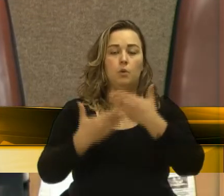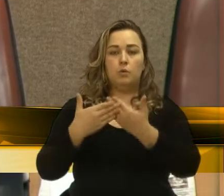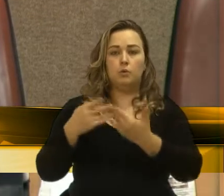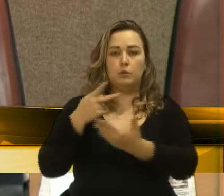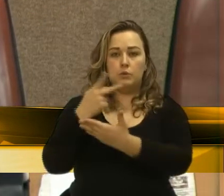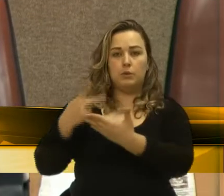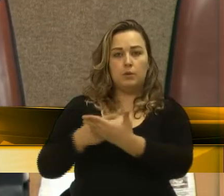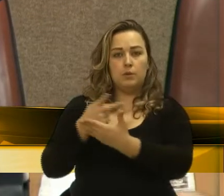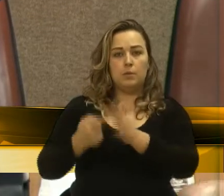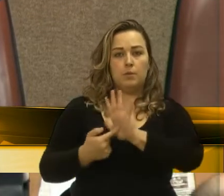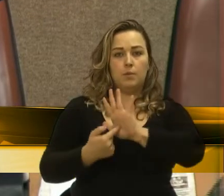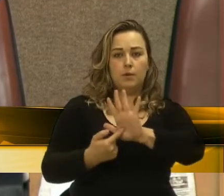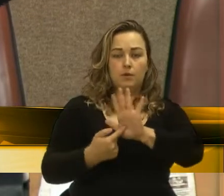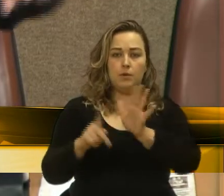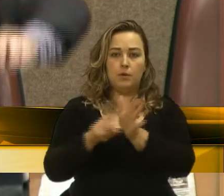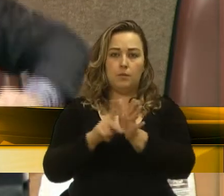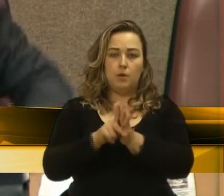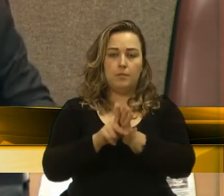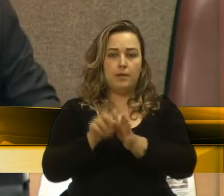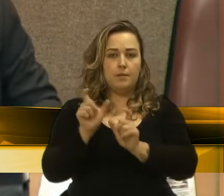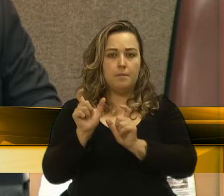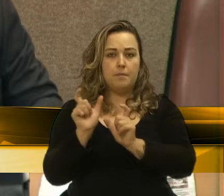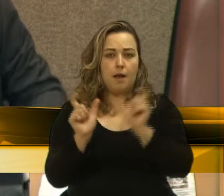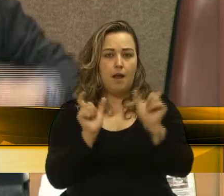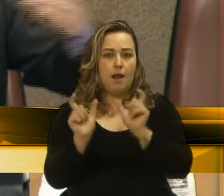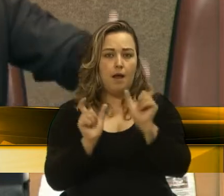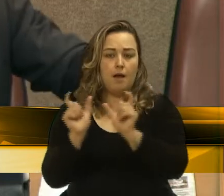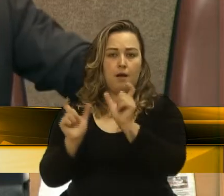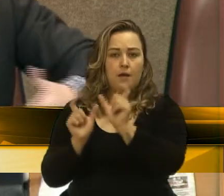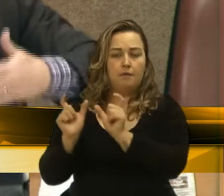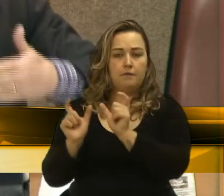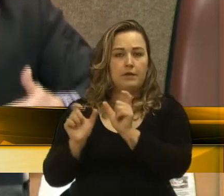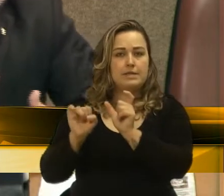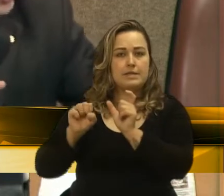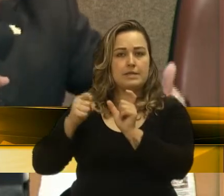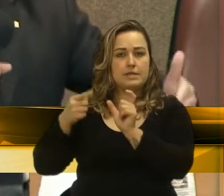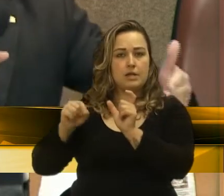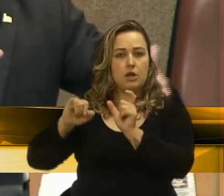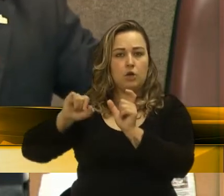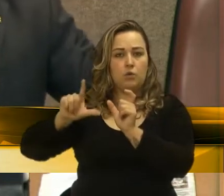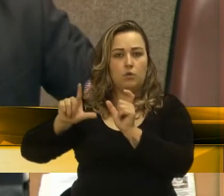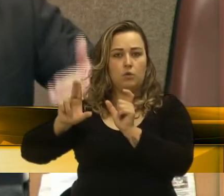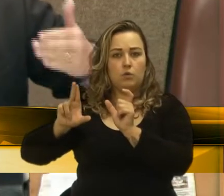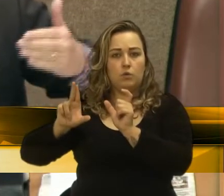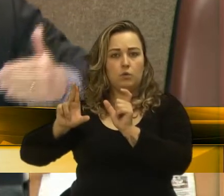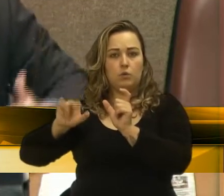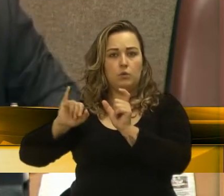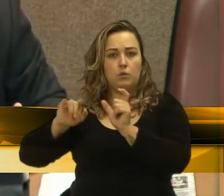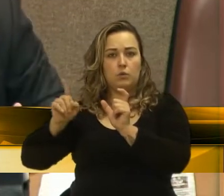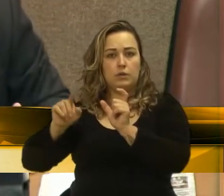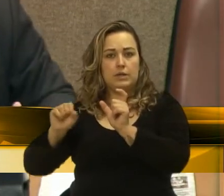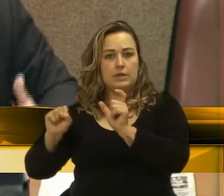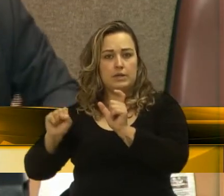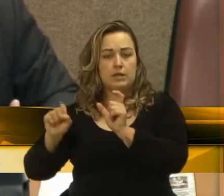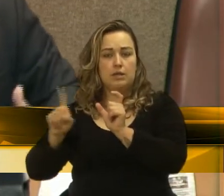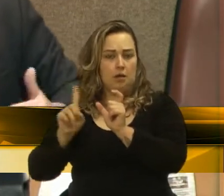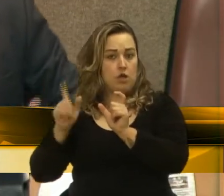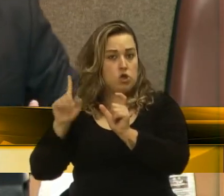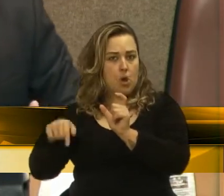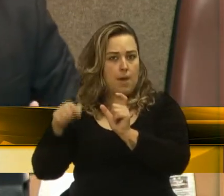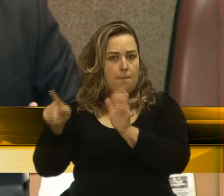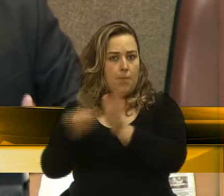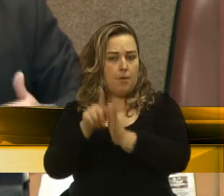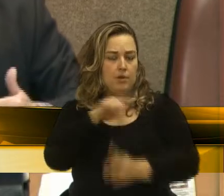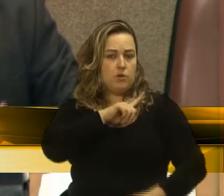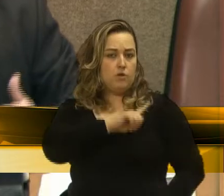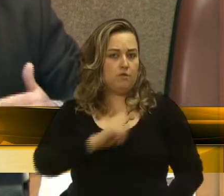estão mostrados ali nas palavras São Luís. E eu perguntei, se é só deste governo? Ela disse, não, esta